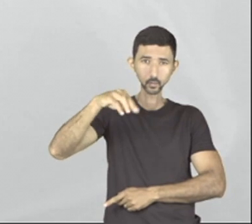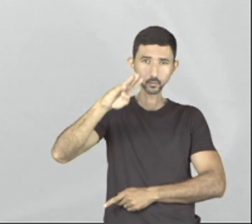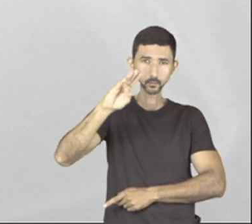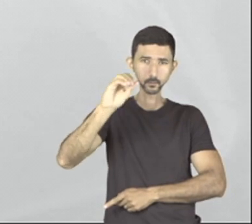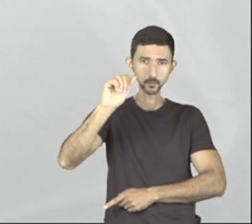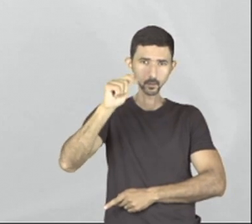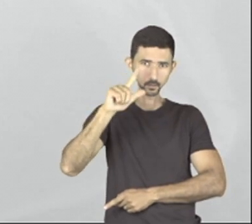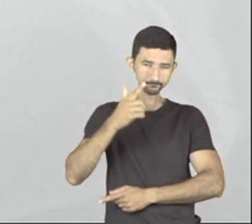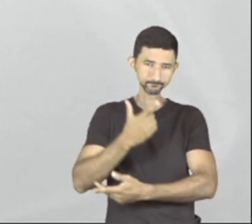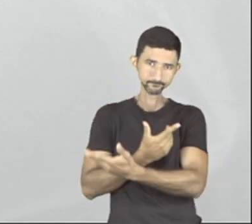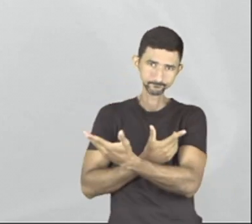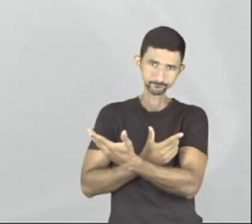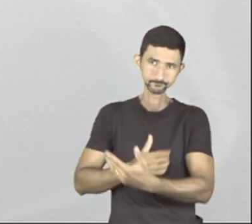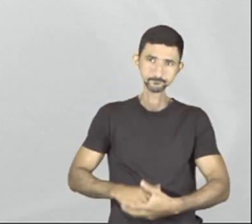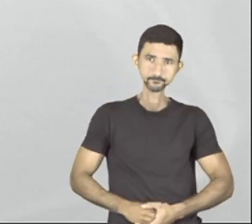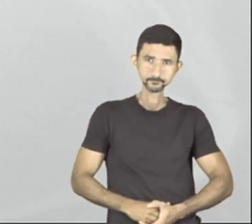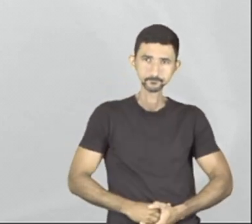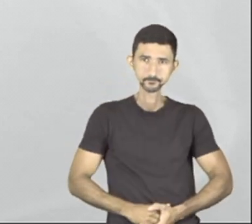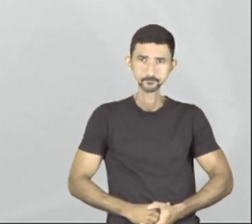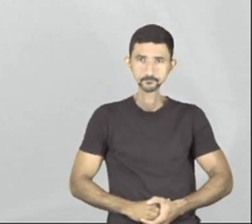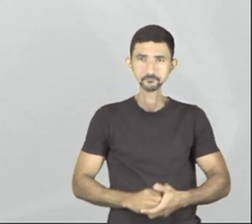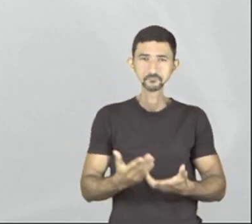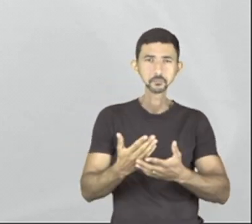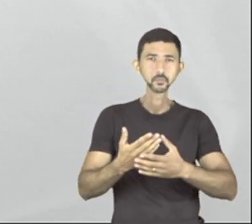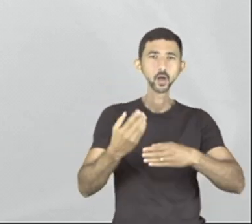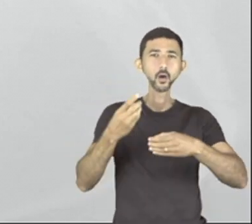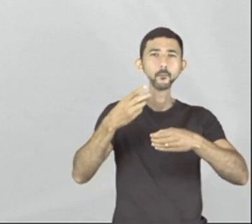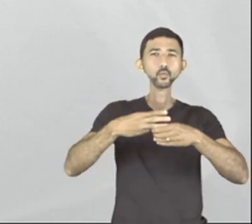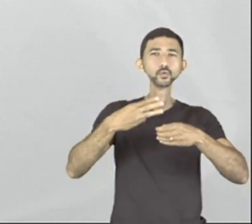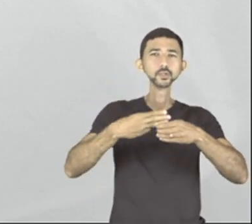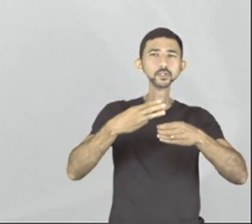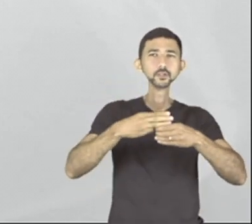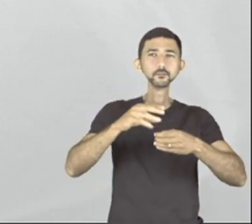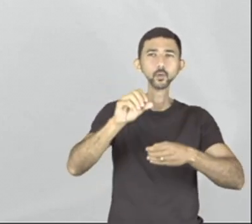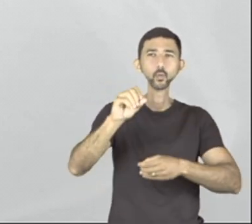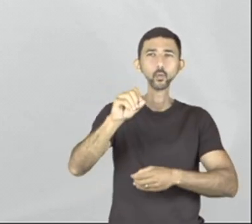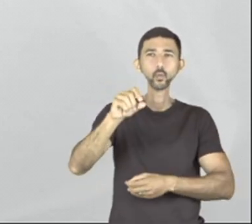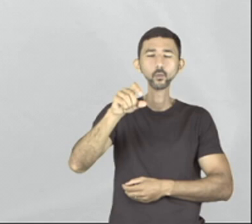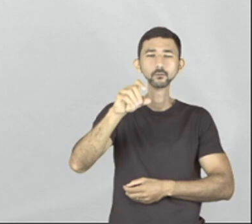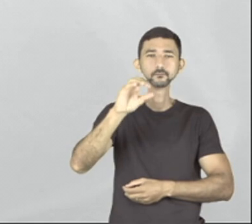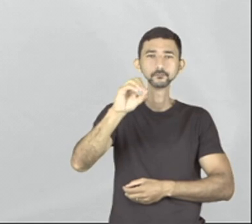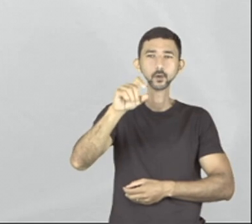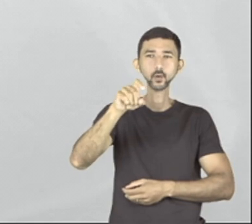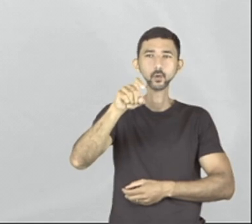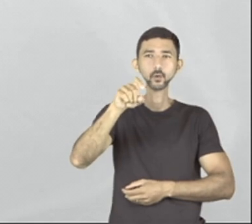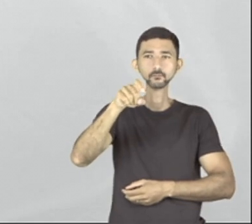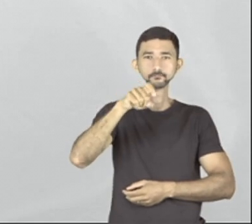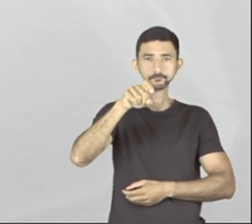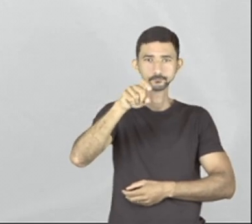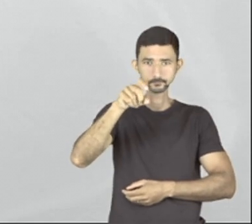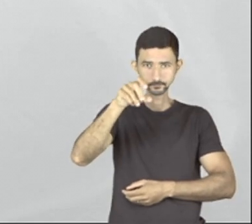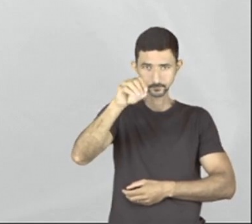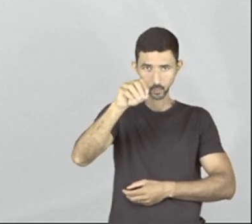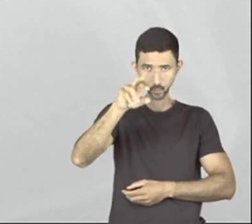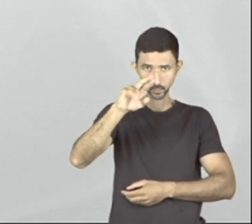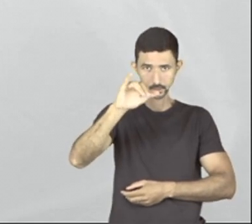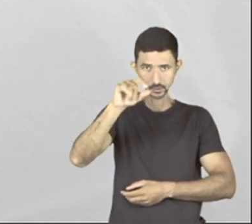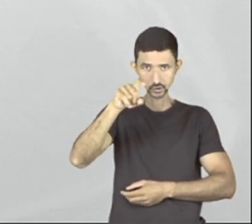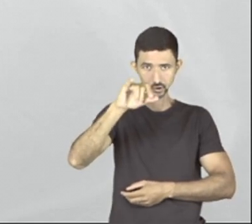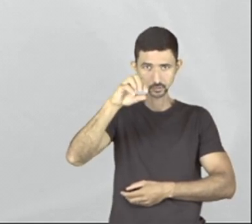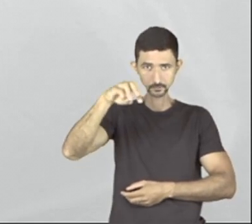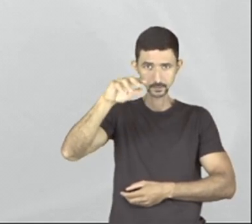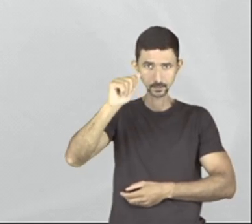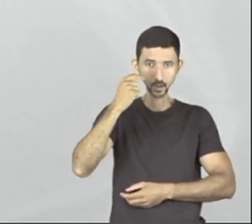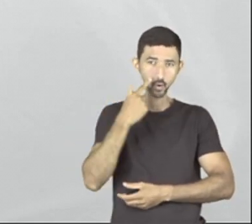estado. Recentemente, lá no município de Oriximiná, foi instituída, foi concedida o título de terra